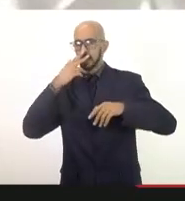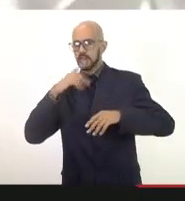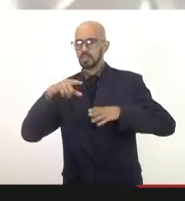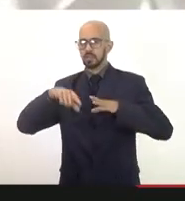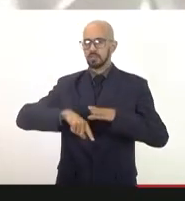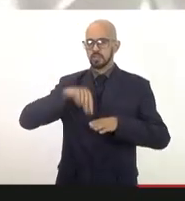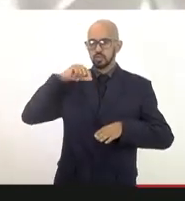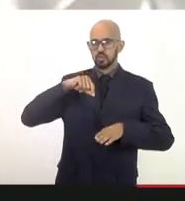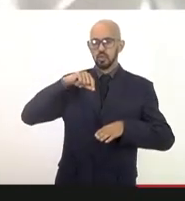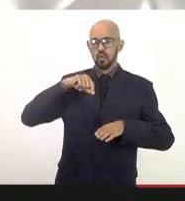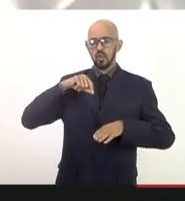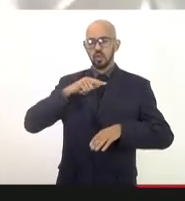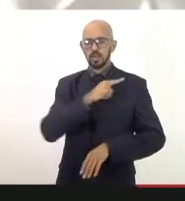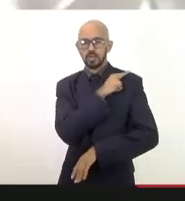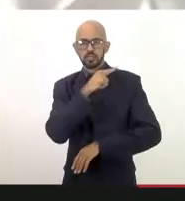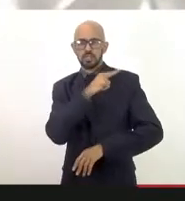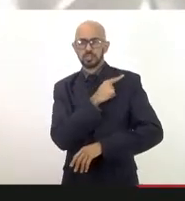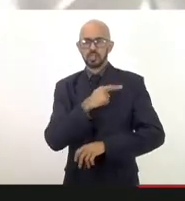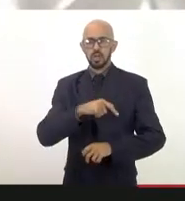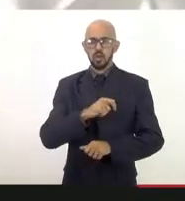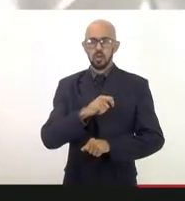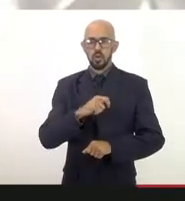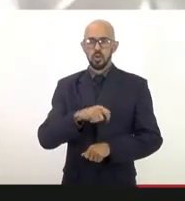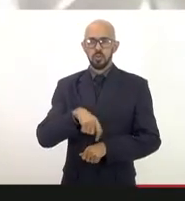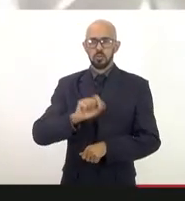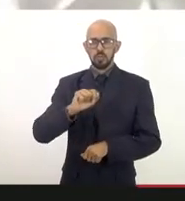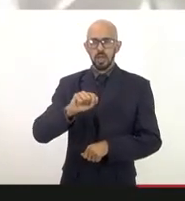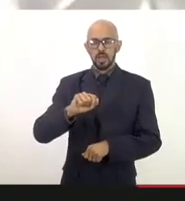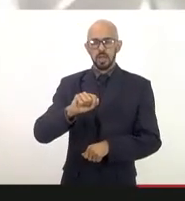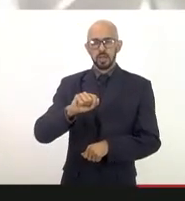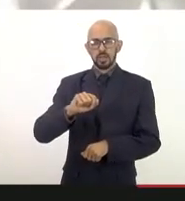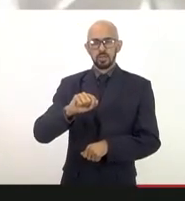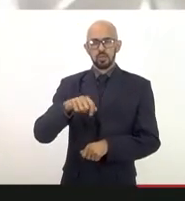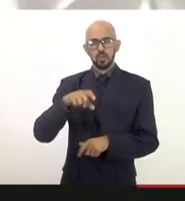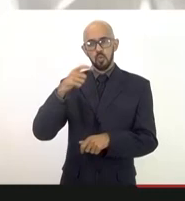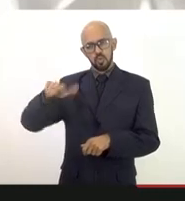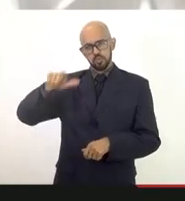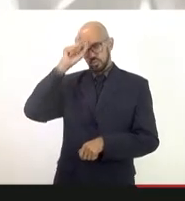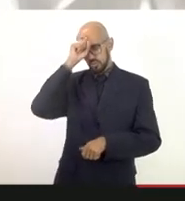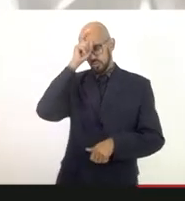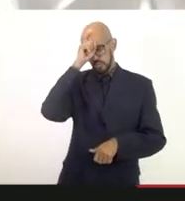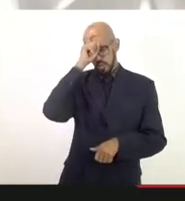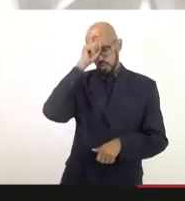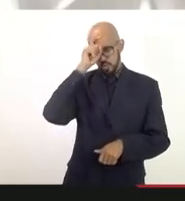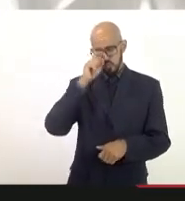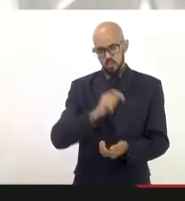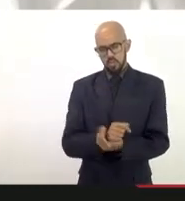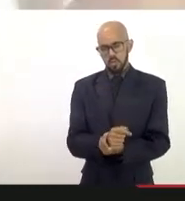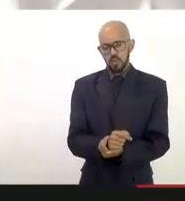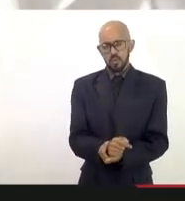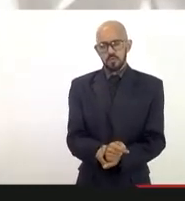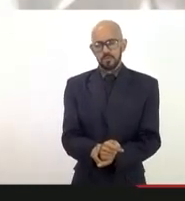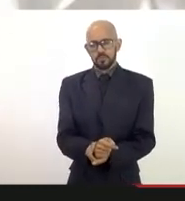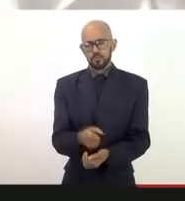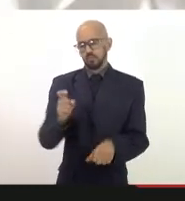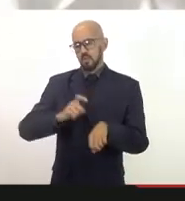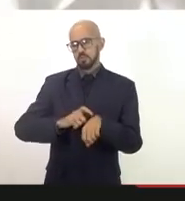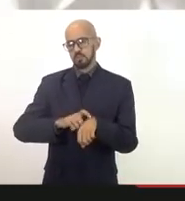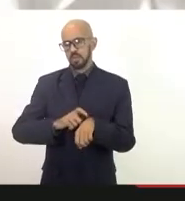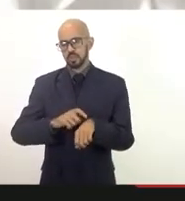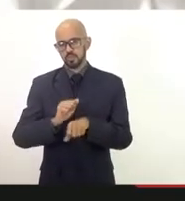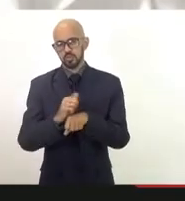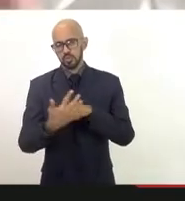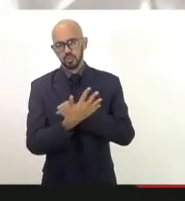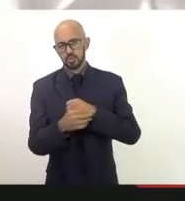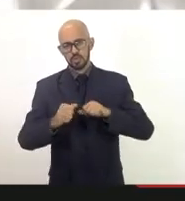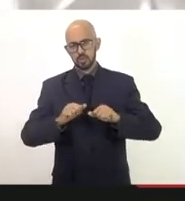gestão para o Hospital Agui Parreiras. Então, eu acho que em tempos de pandemia, em tempos nenhum, a